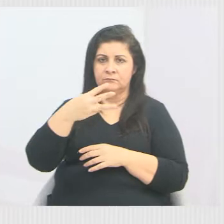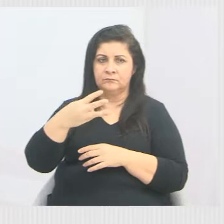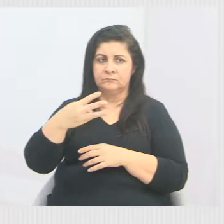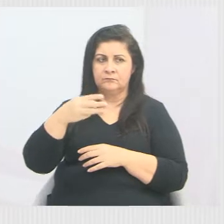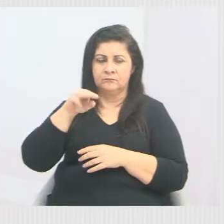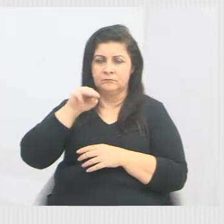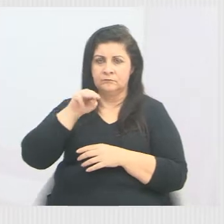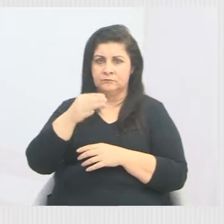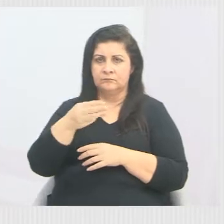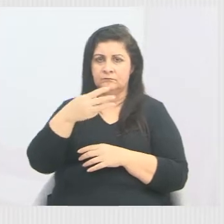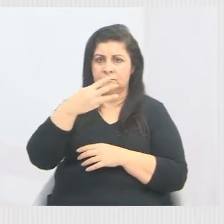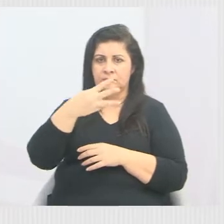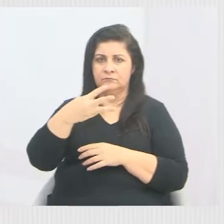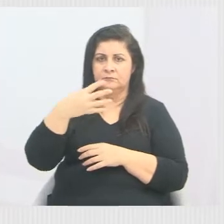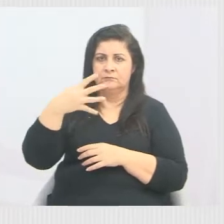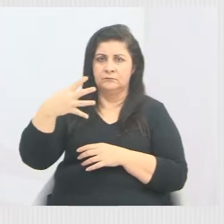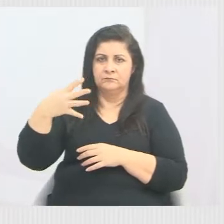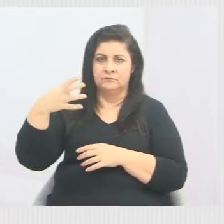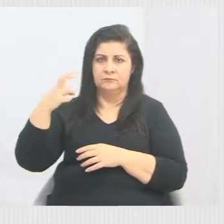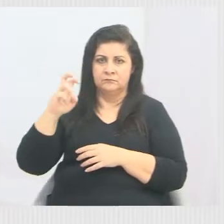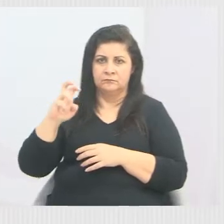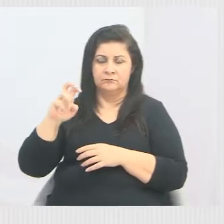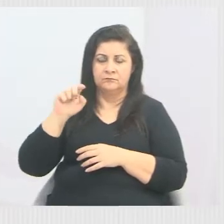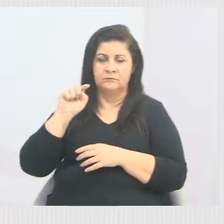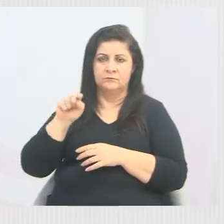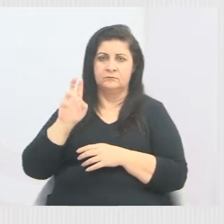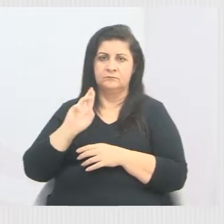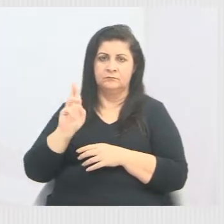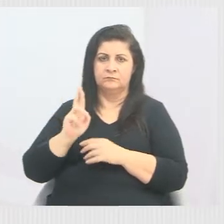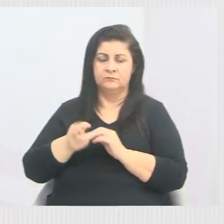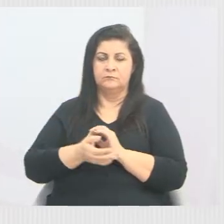milhões 345 mil reais.